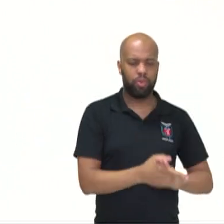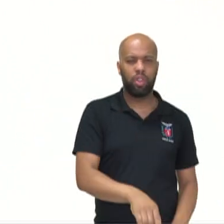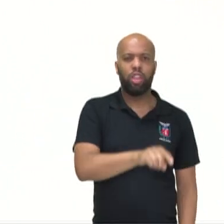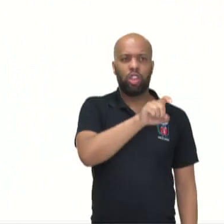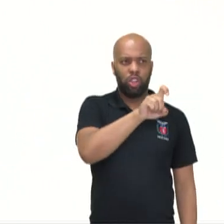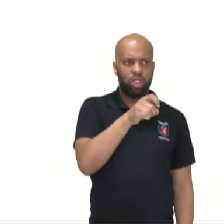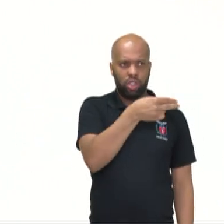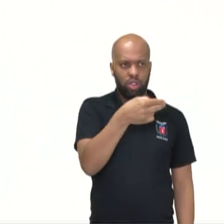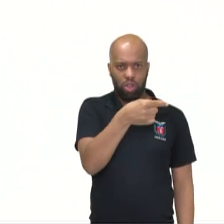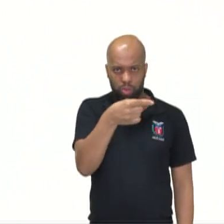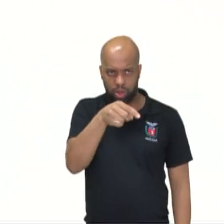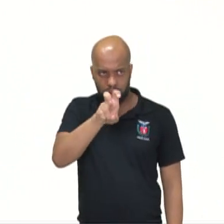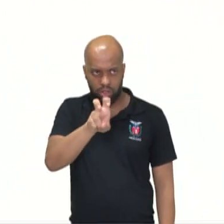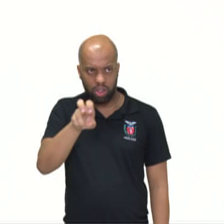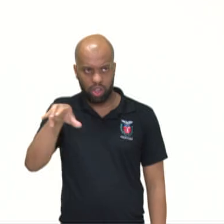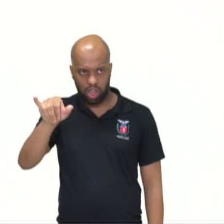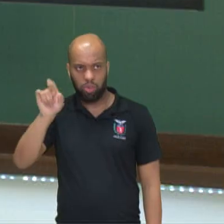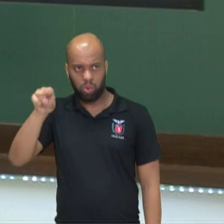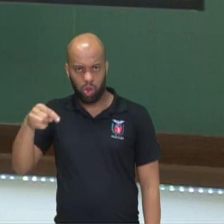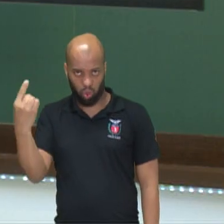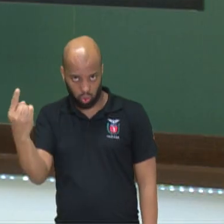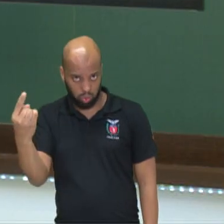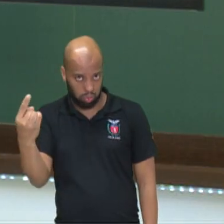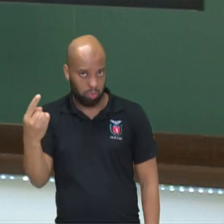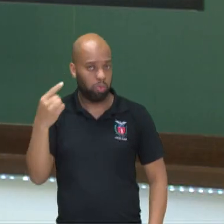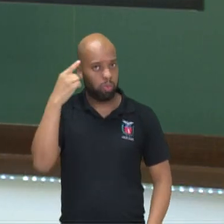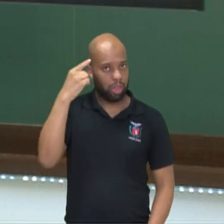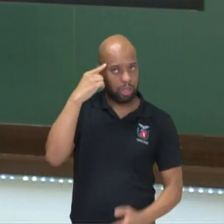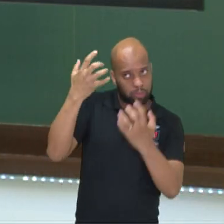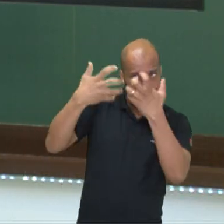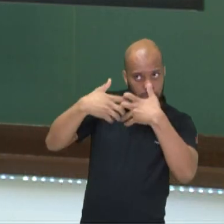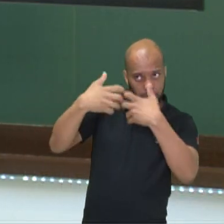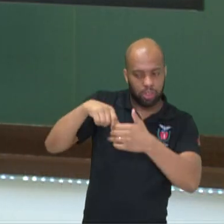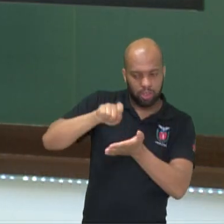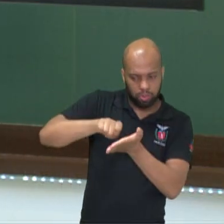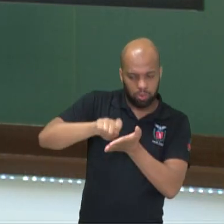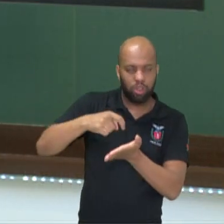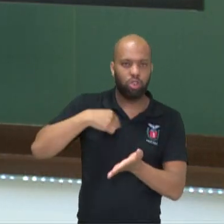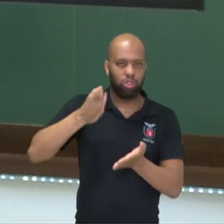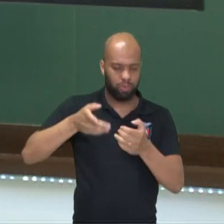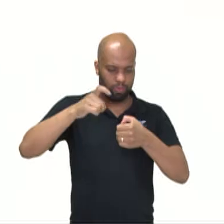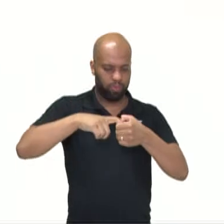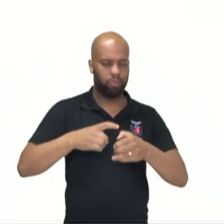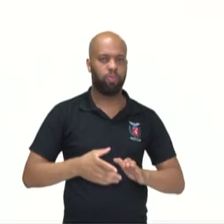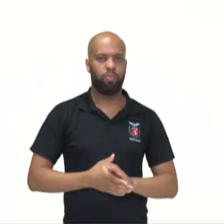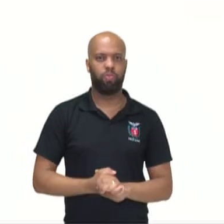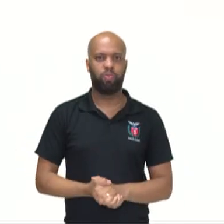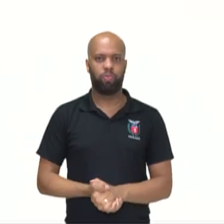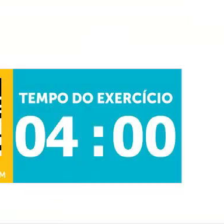se o x é igual a menos 5 e o y é igual a 1. Pense um pouquinho e nós já voltamos com a resposta.